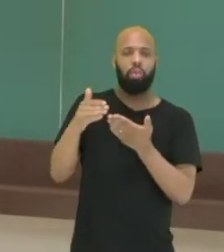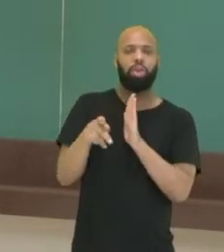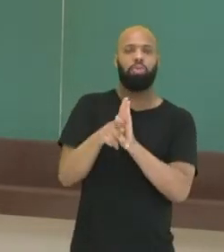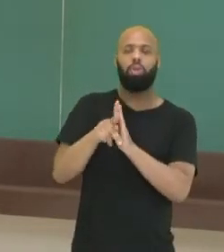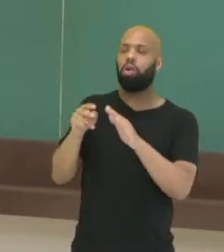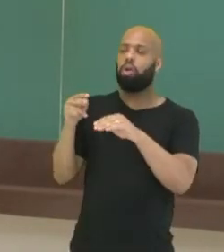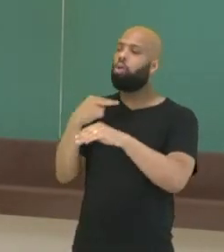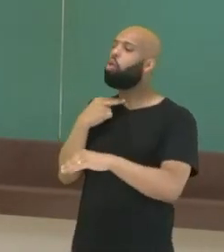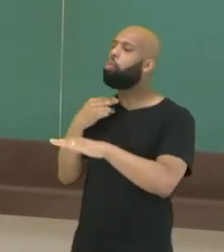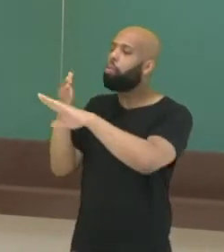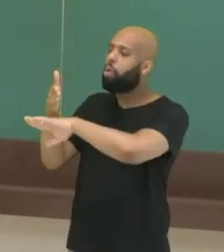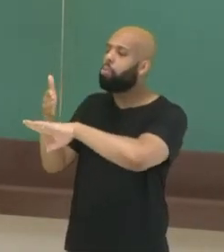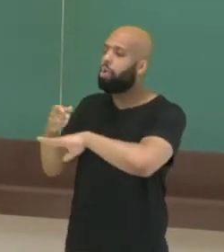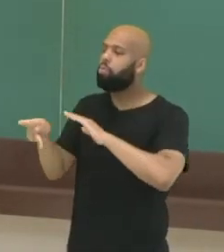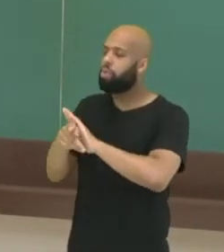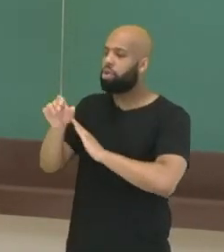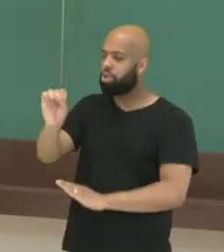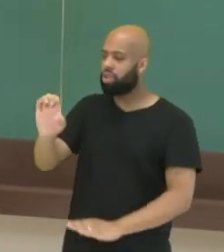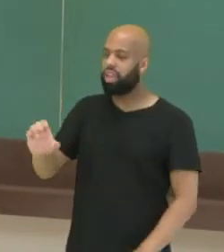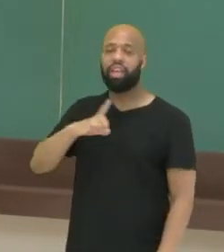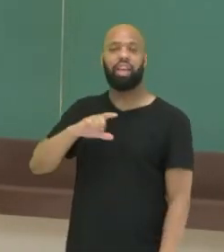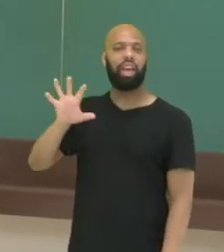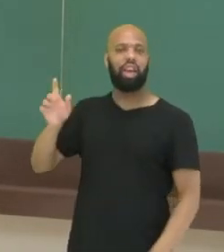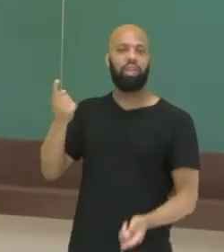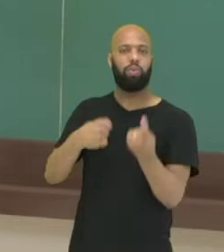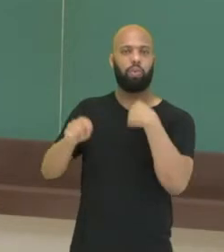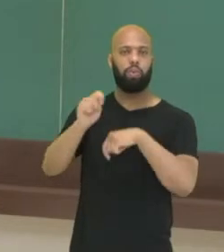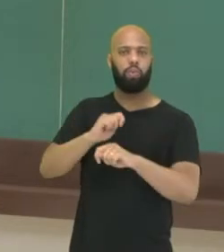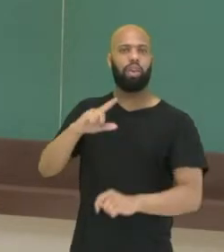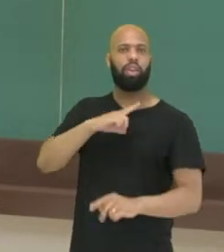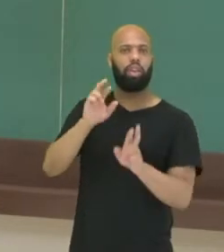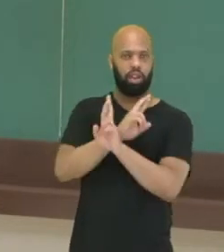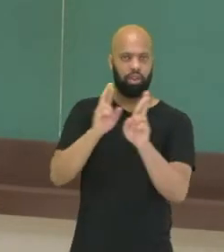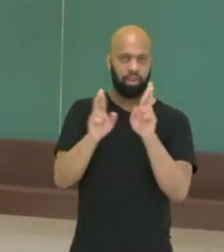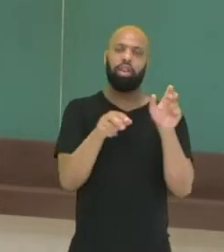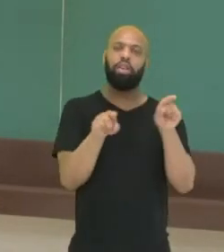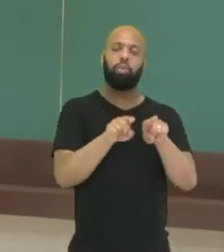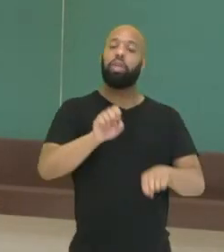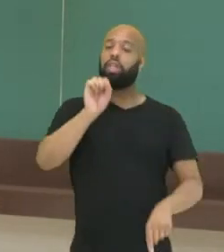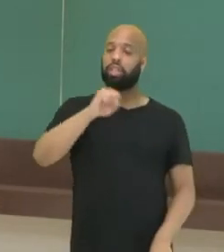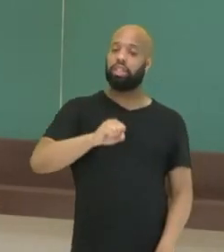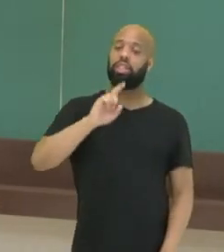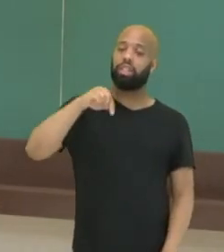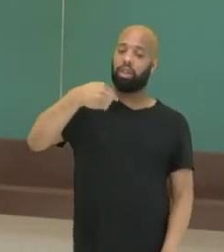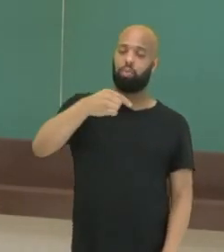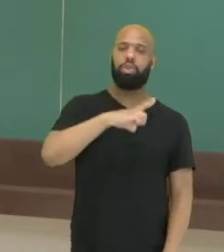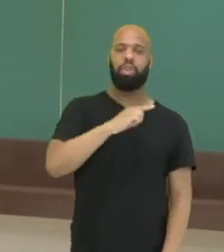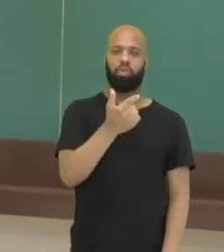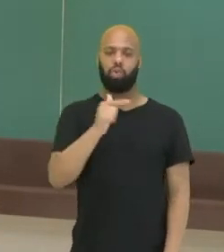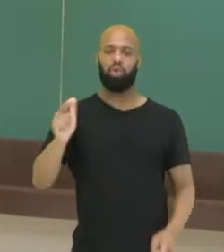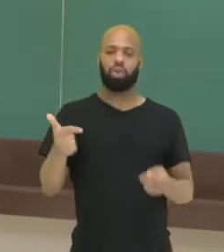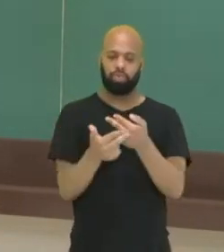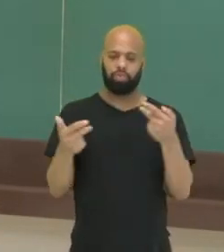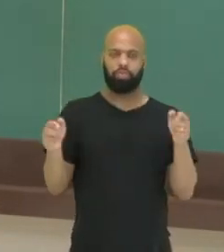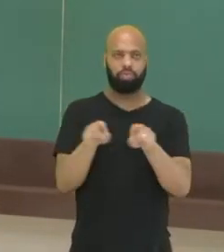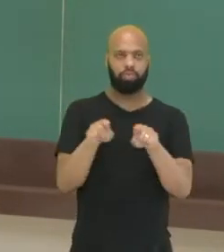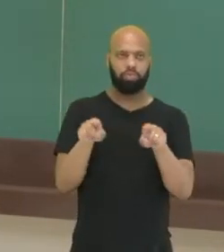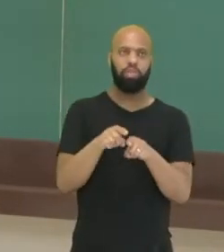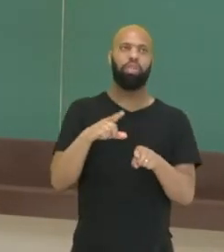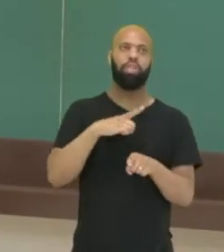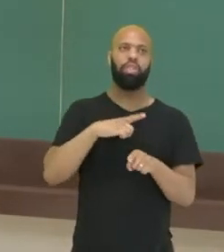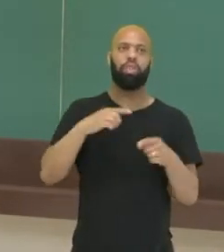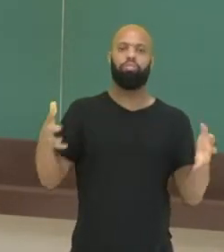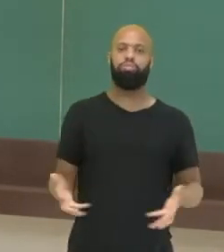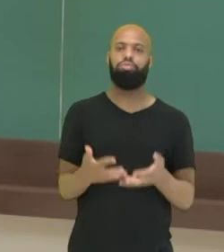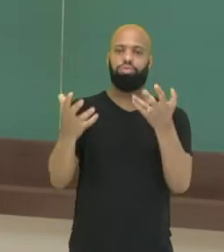nós vamos ter essas atividades econômicas relacionadas. Claro que depois a gente vai ter outras atividades que também contribuem